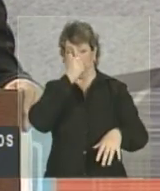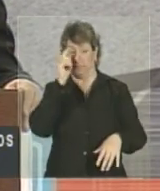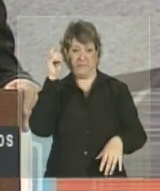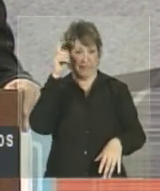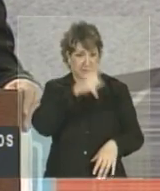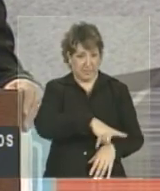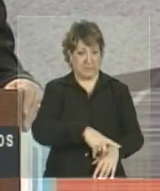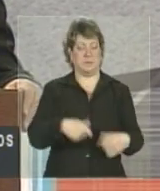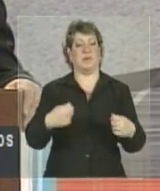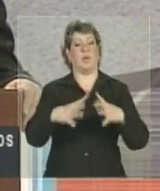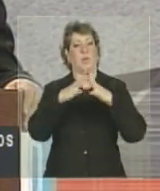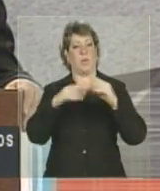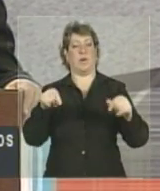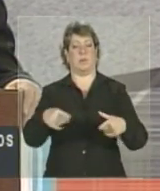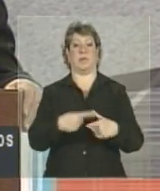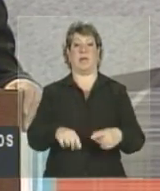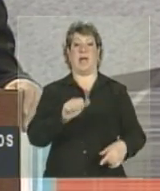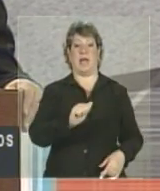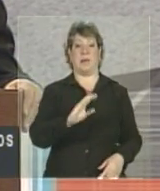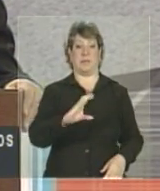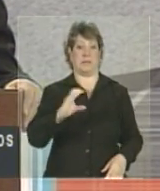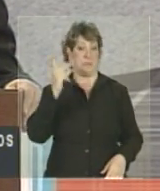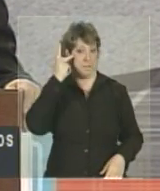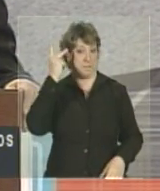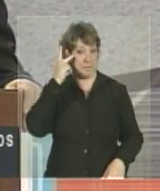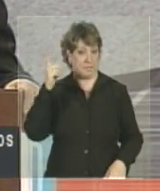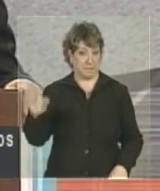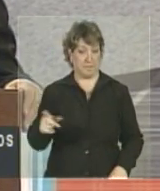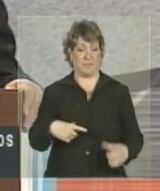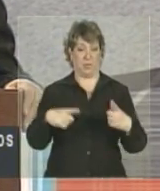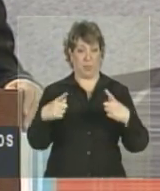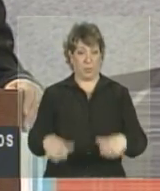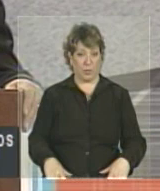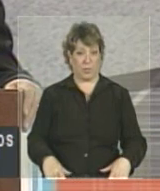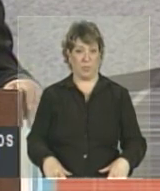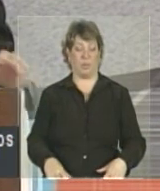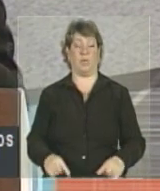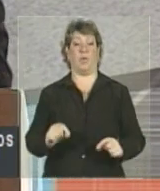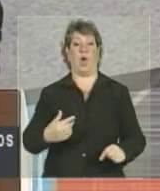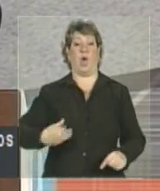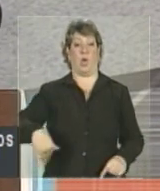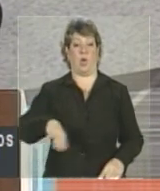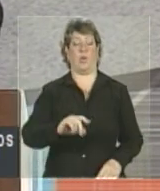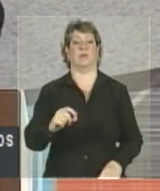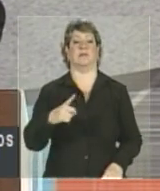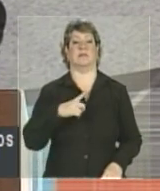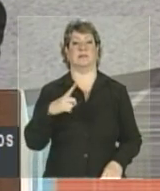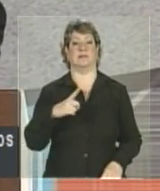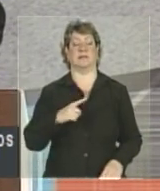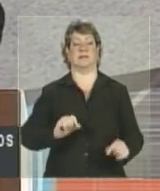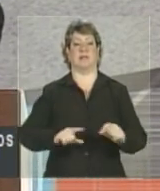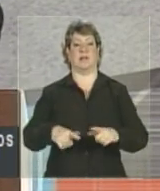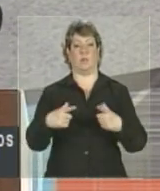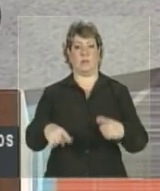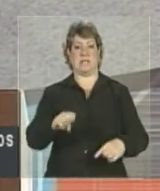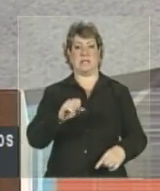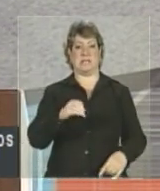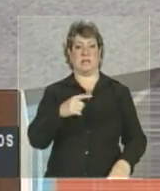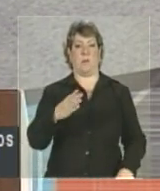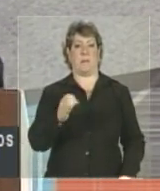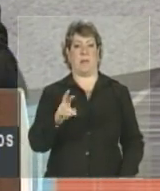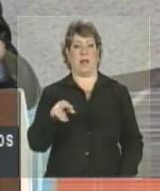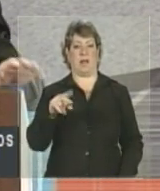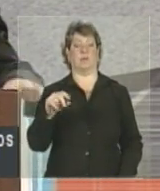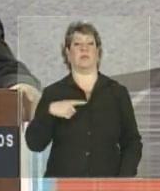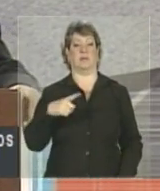insustentável. No ABC Paulista, por exemplo, nós que estamos sendo contemplados na cidade de São Bernardo com um